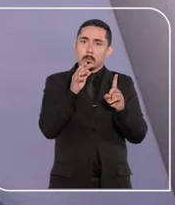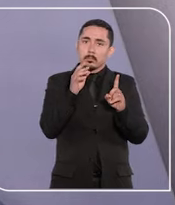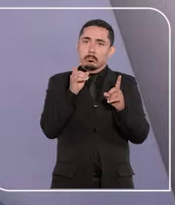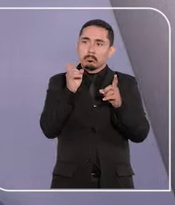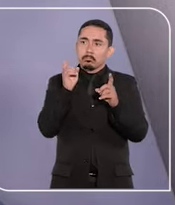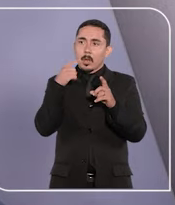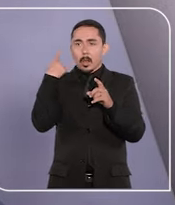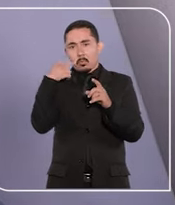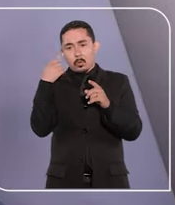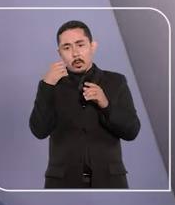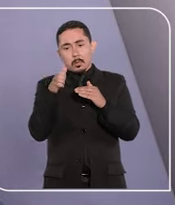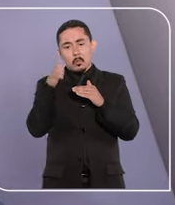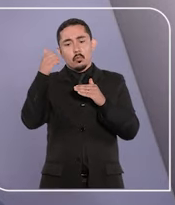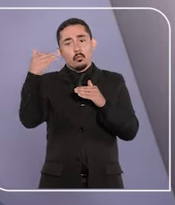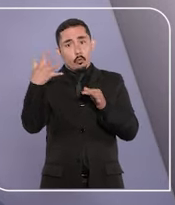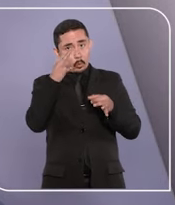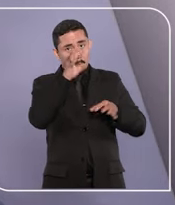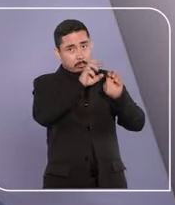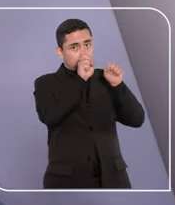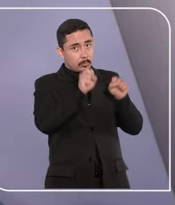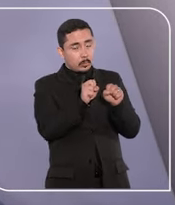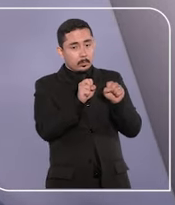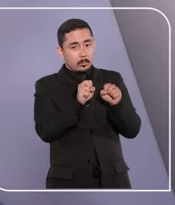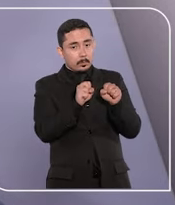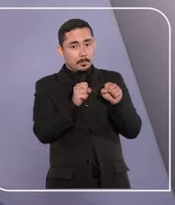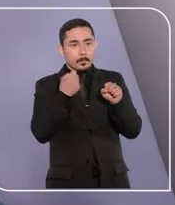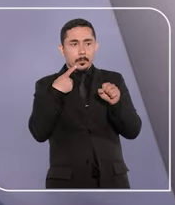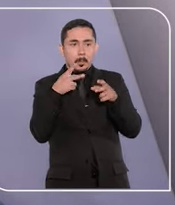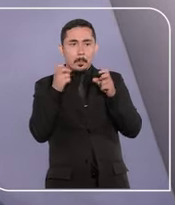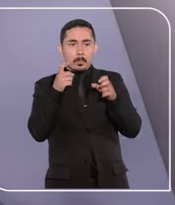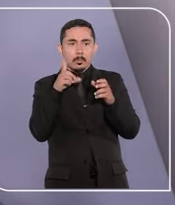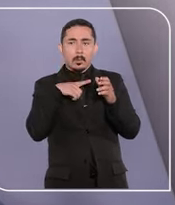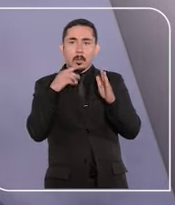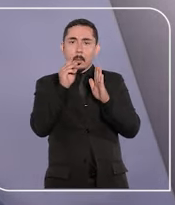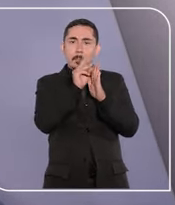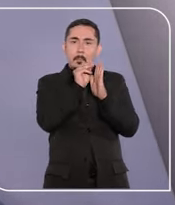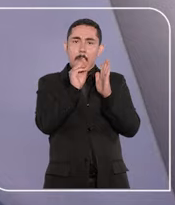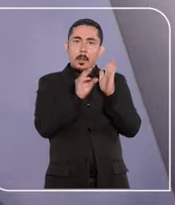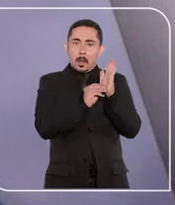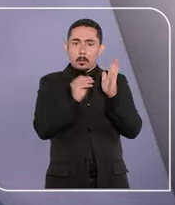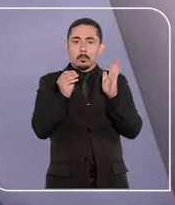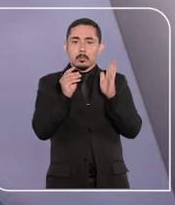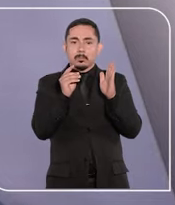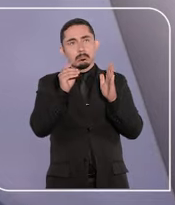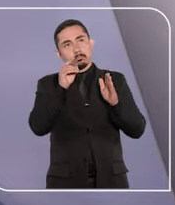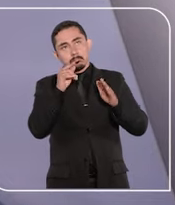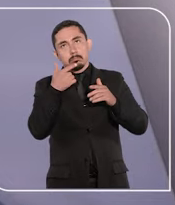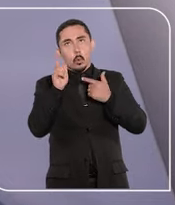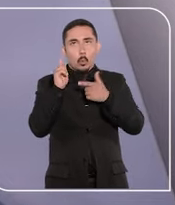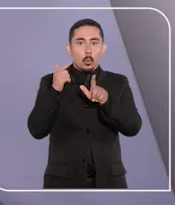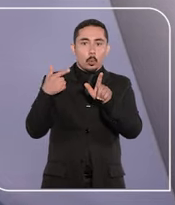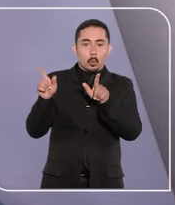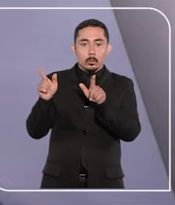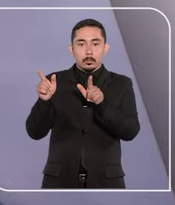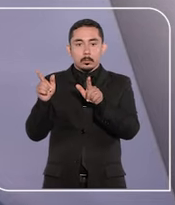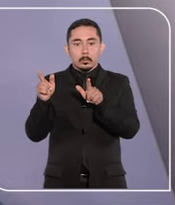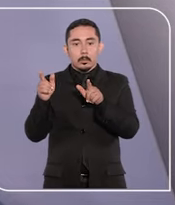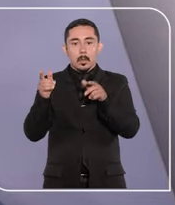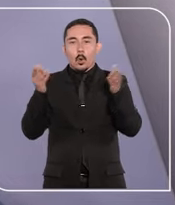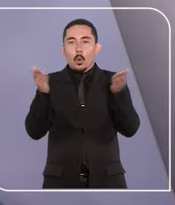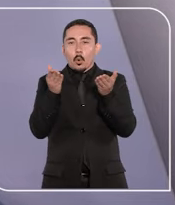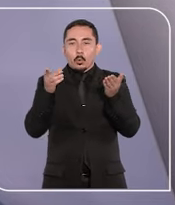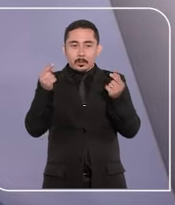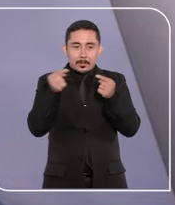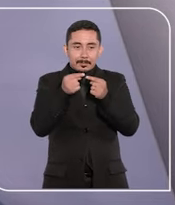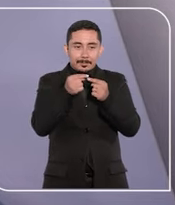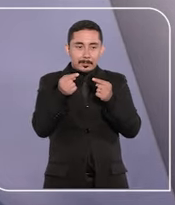Leonardo, já me vem à mente os métodos alternativos, né, antes chamados alternativos, hoje chamados métodos adequados